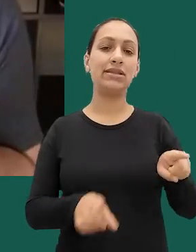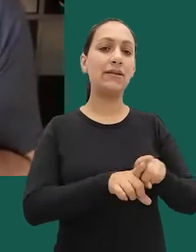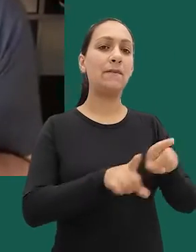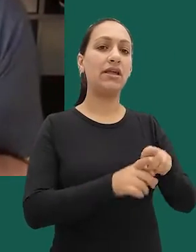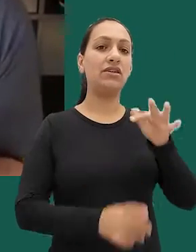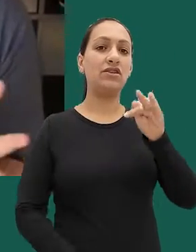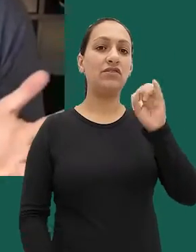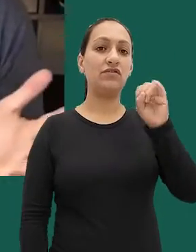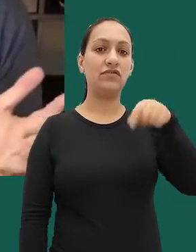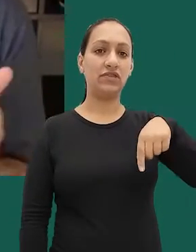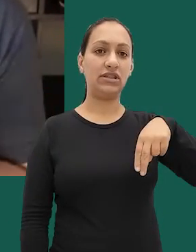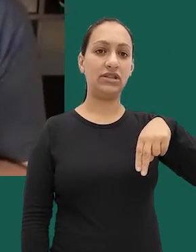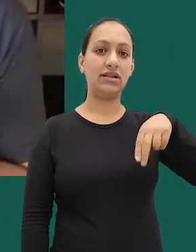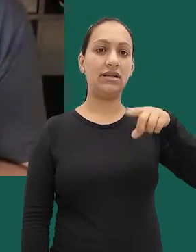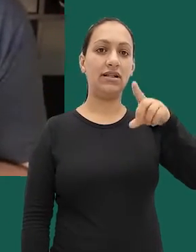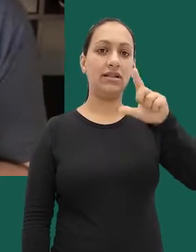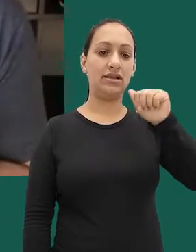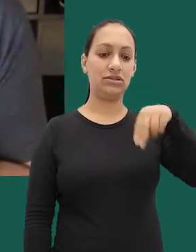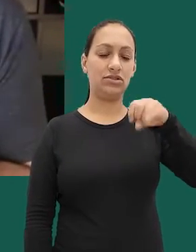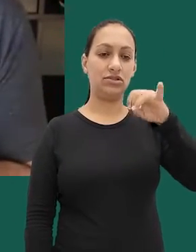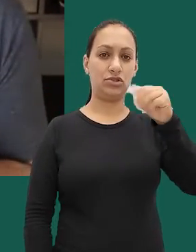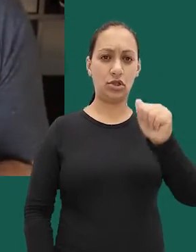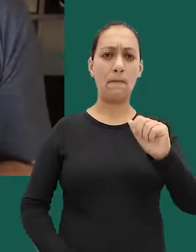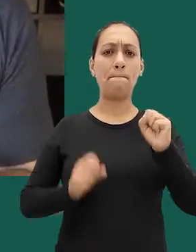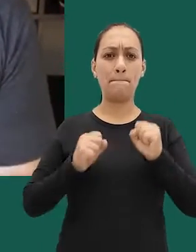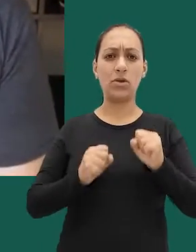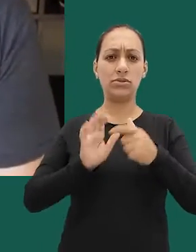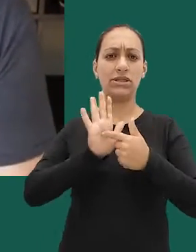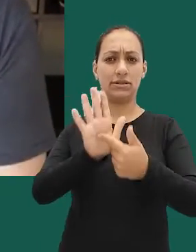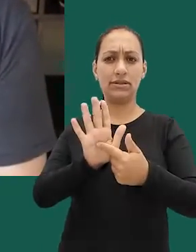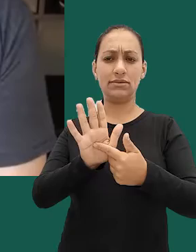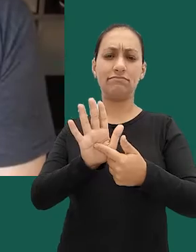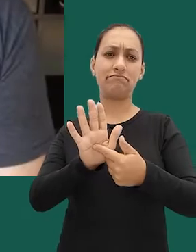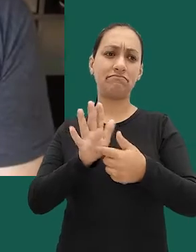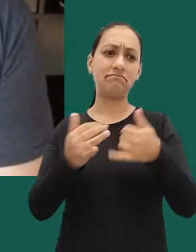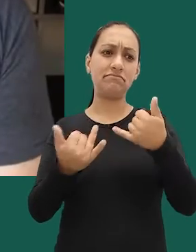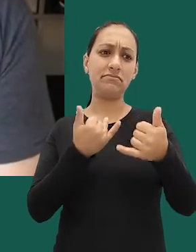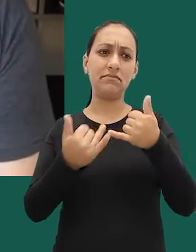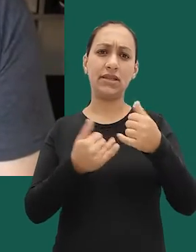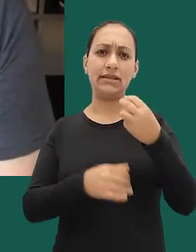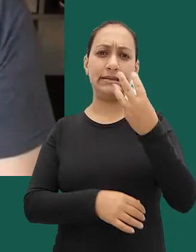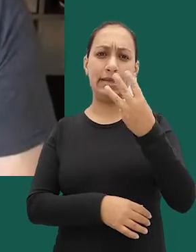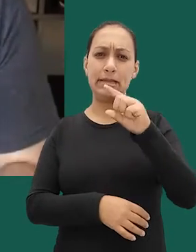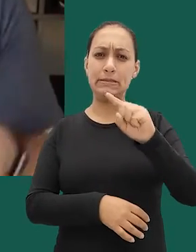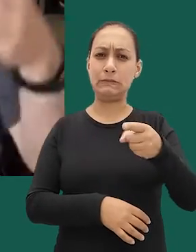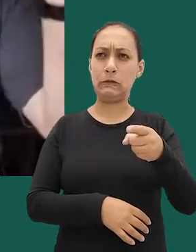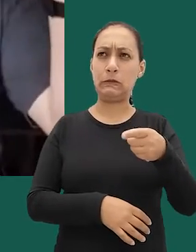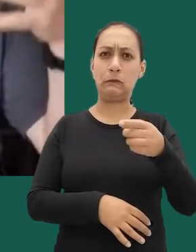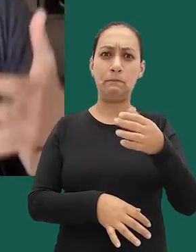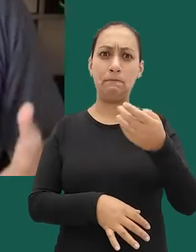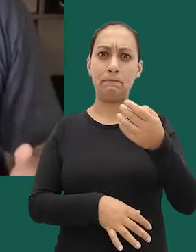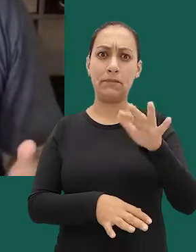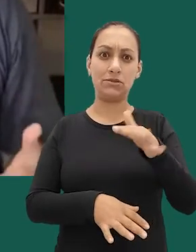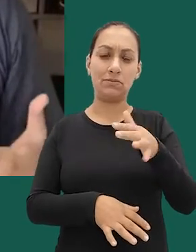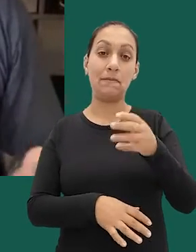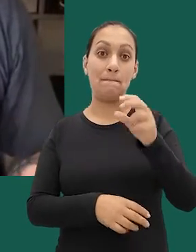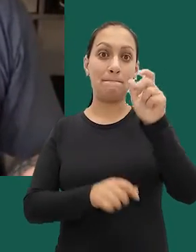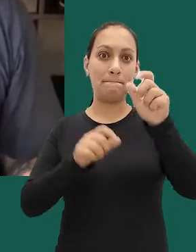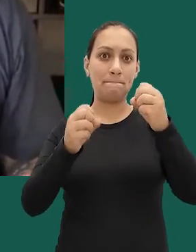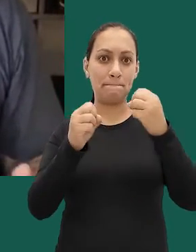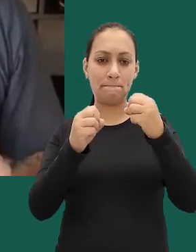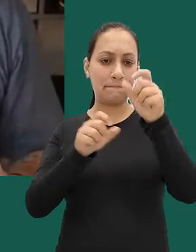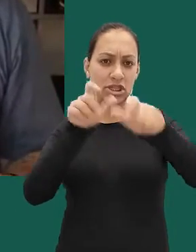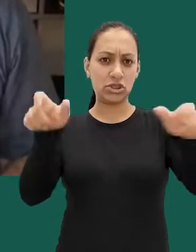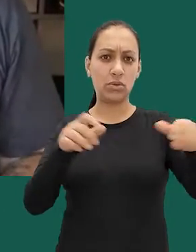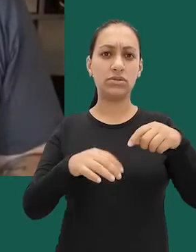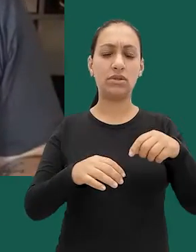você pode apresentar, eu apresentei na época, sei lá, 200, 300 pessoas, até chegar a 3 mil depois, onde as pessoas simplesmente sentam,